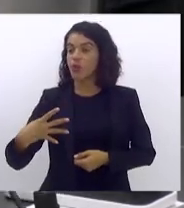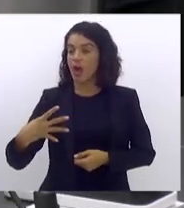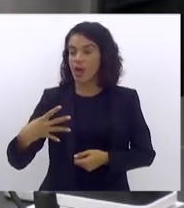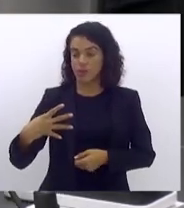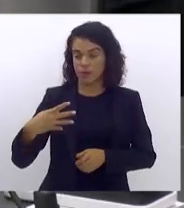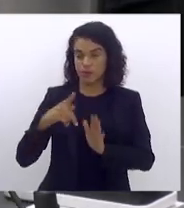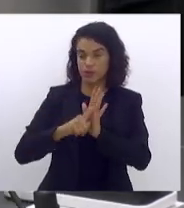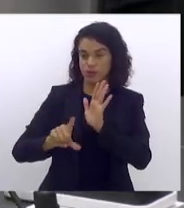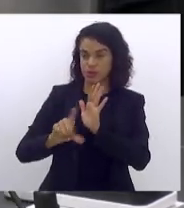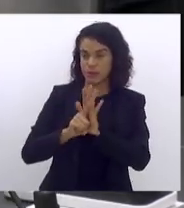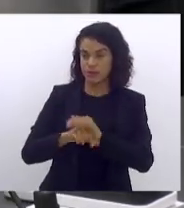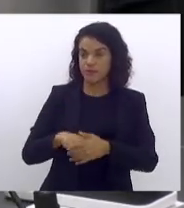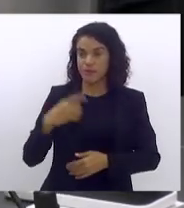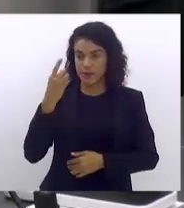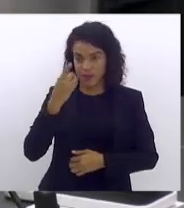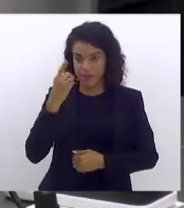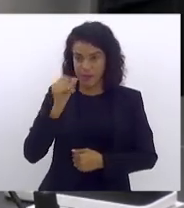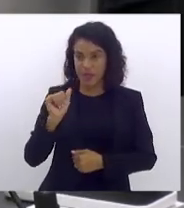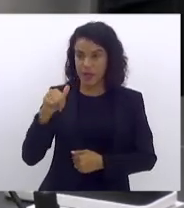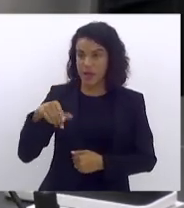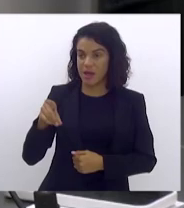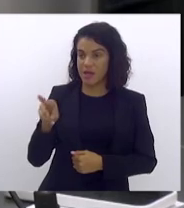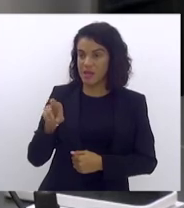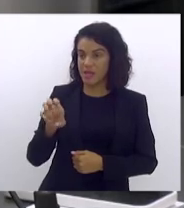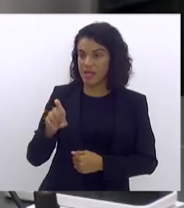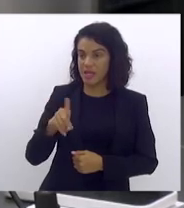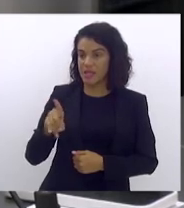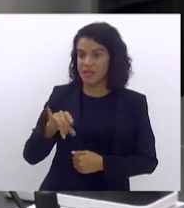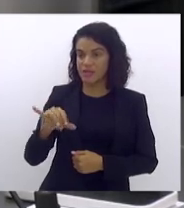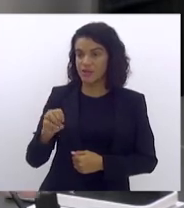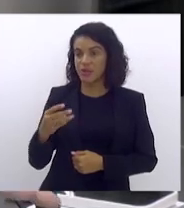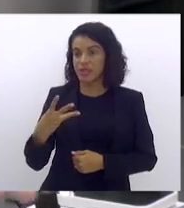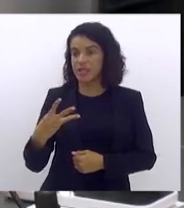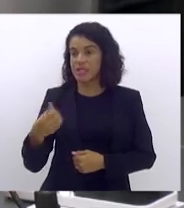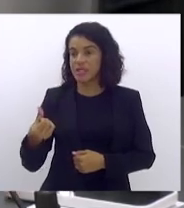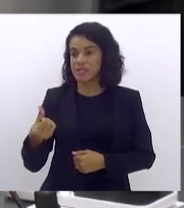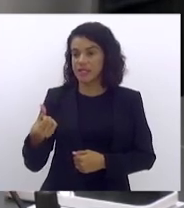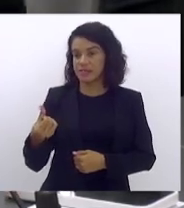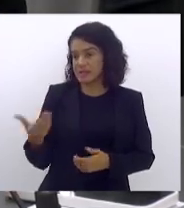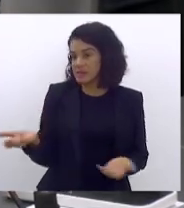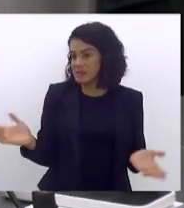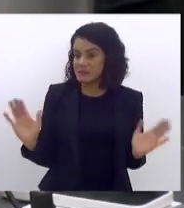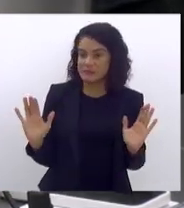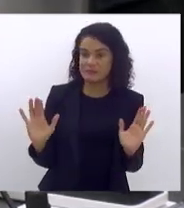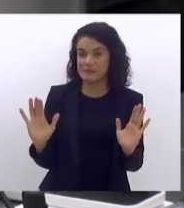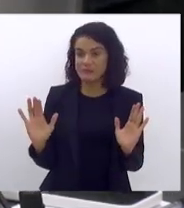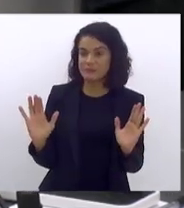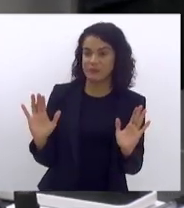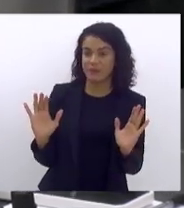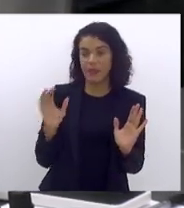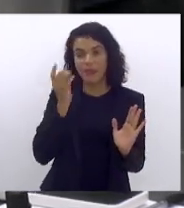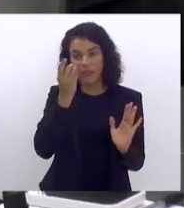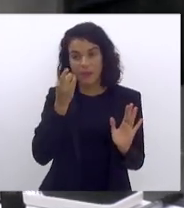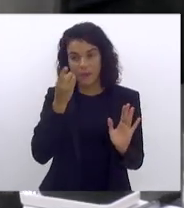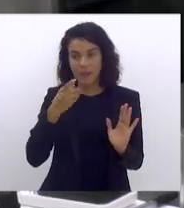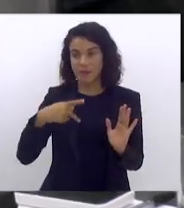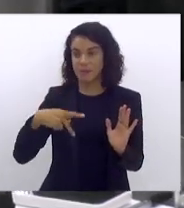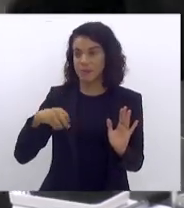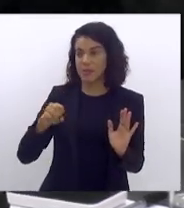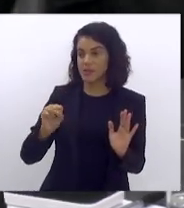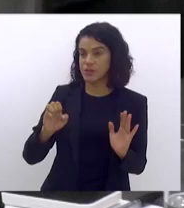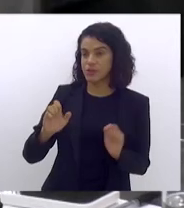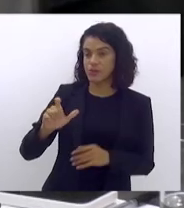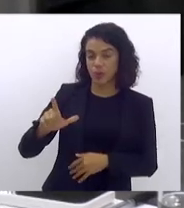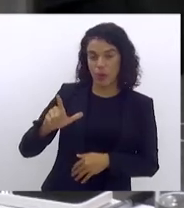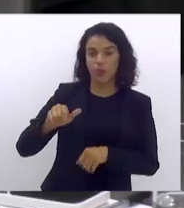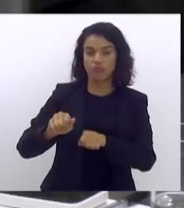24 PLs. Do deputado Andrezinho Siciliano, no seu primeiro mandato, 36 PLs. Ela, e dentre os deputados do PSOL, há deputados na